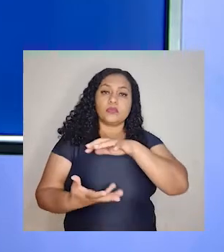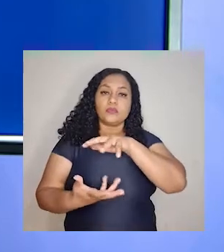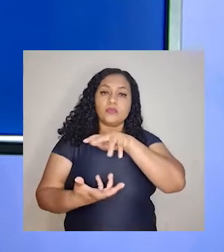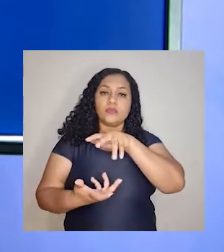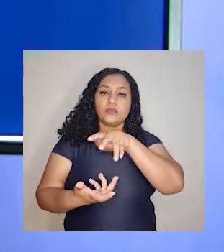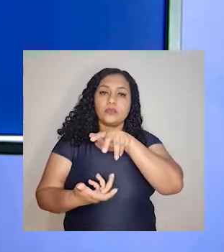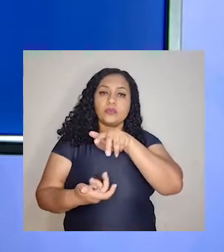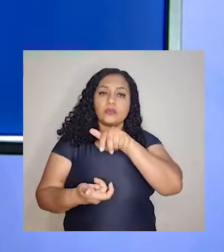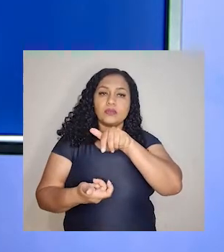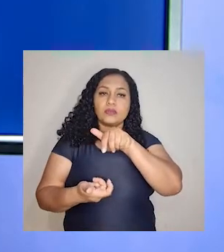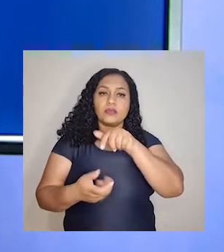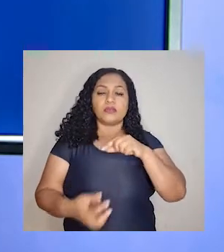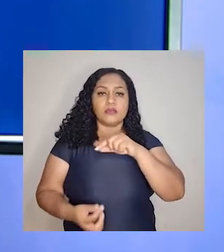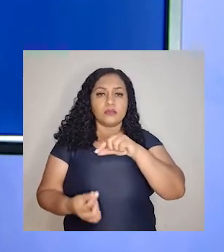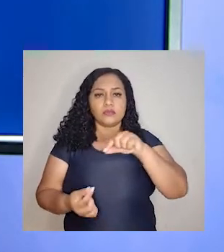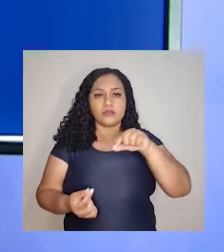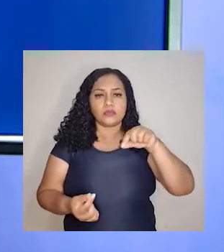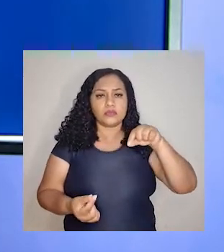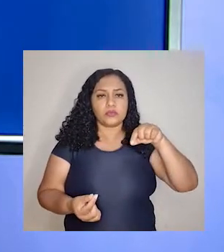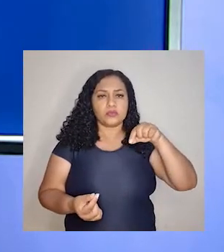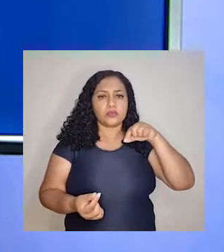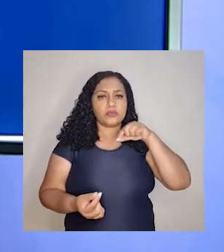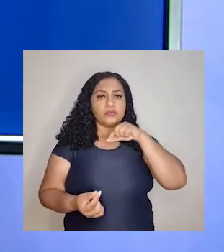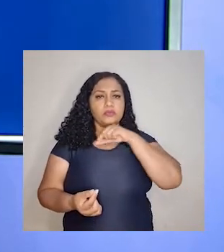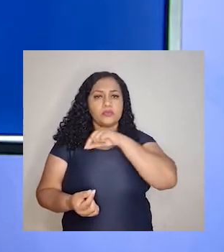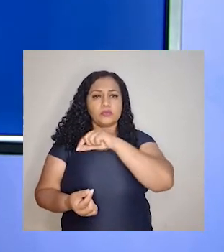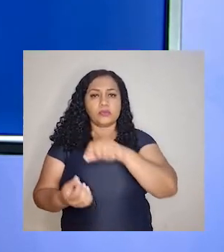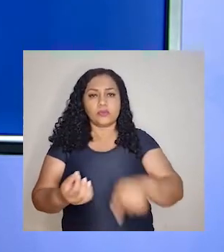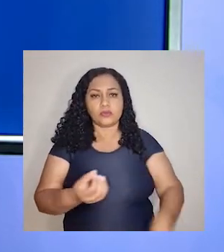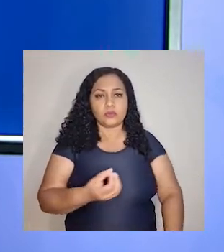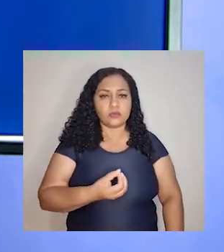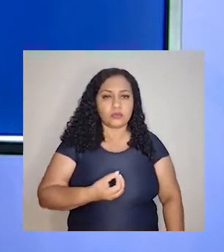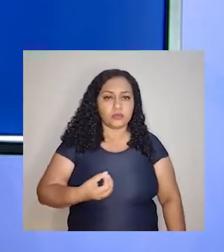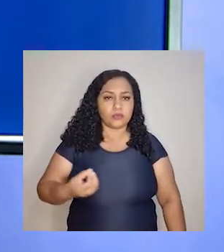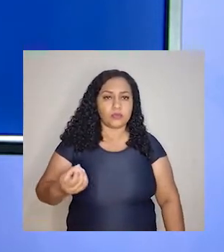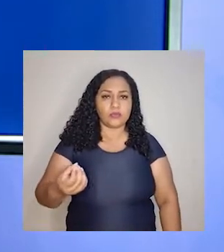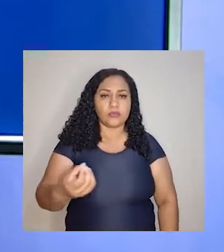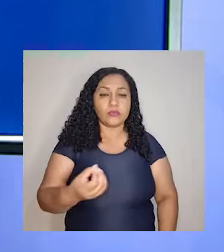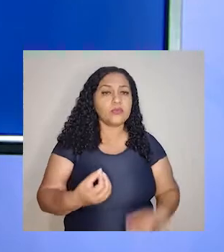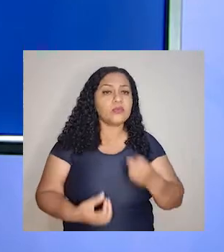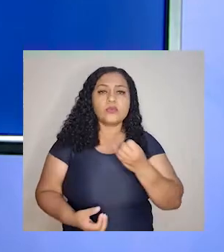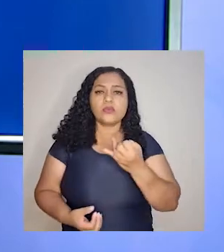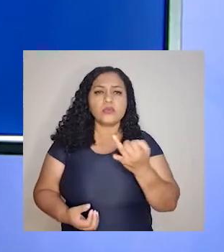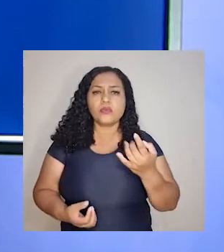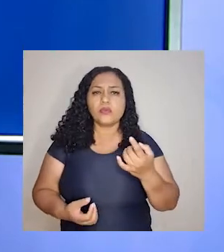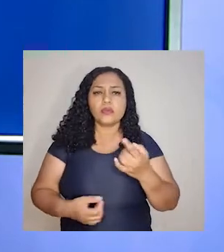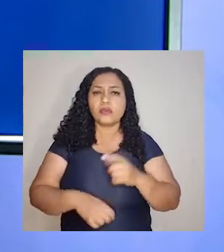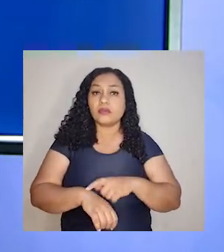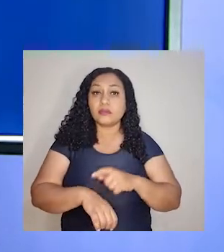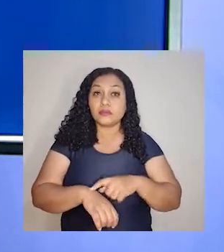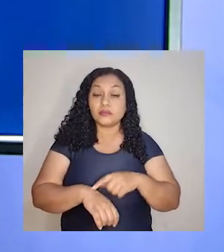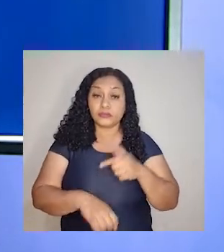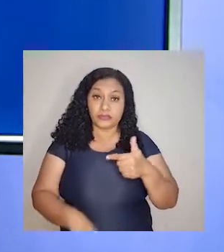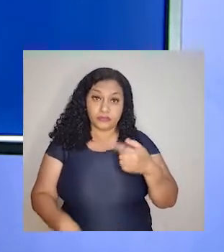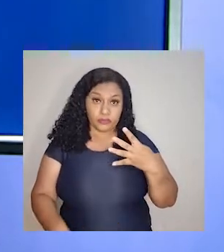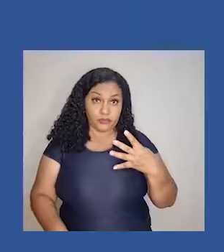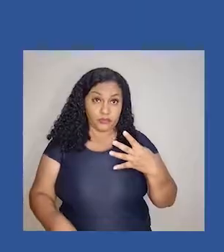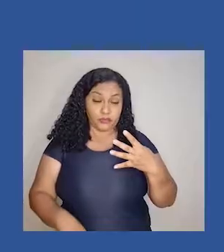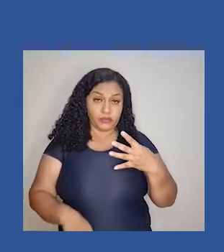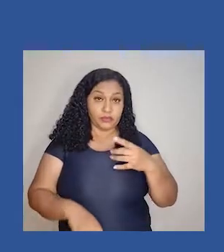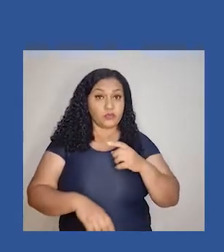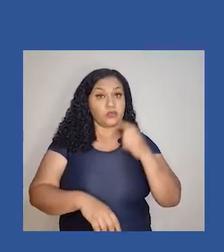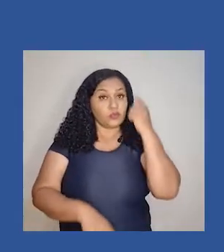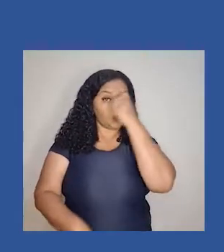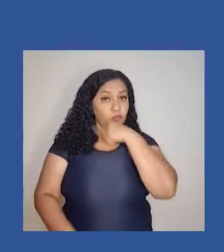360° tá então quando ela faz a volta todinha demora quanto tempo eu digo para você olha